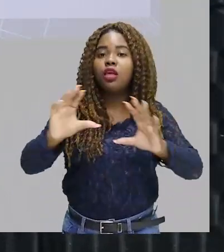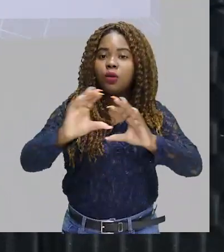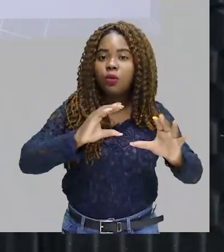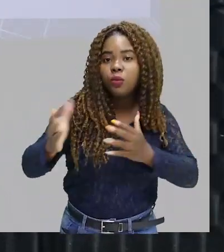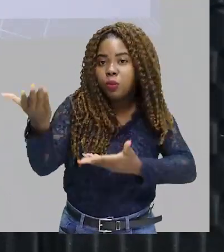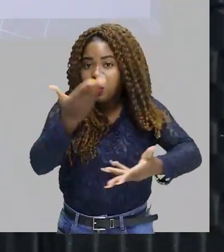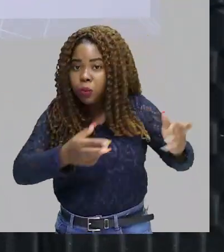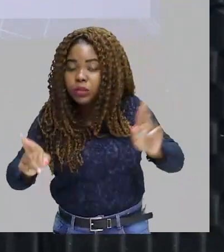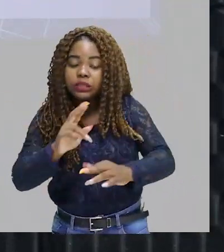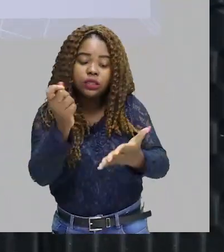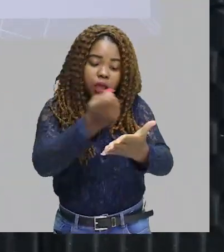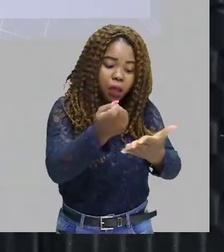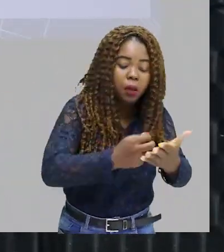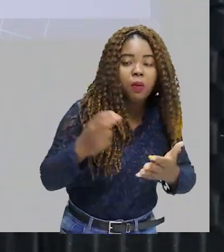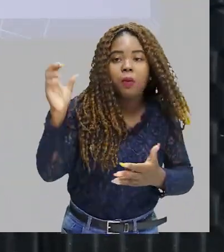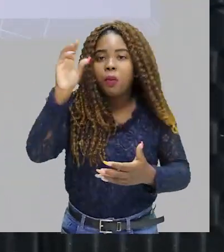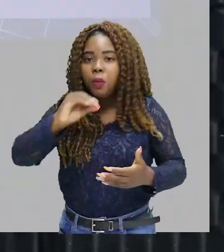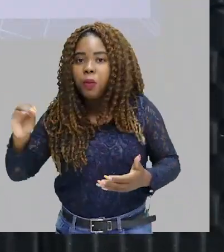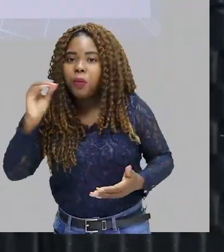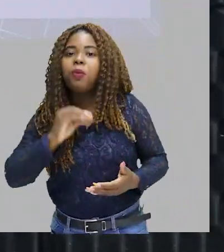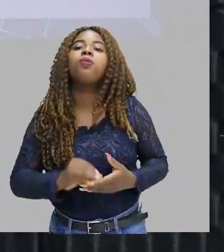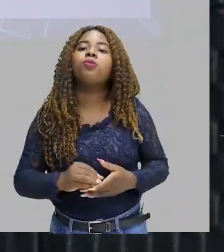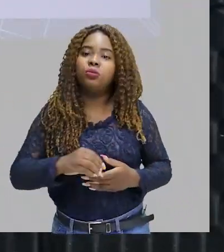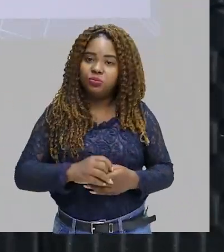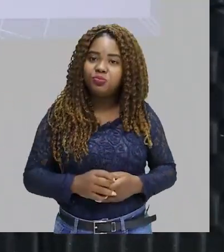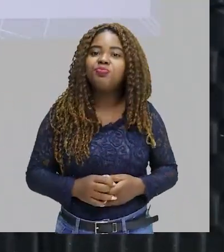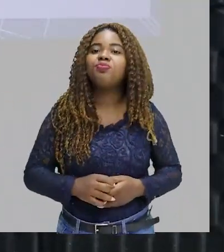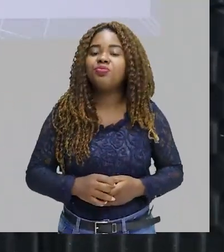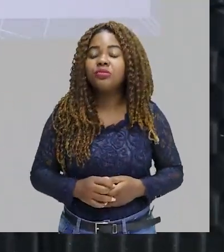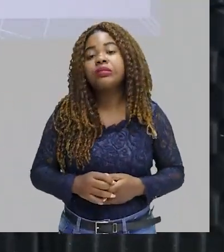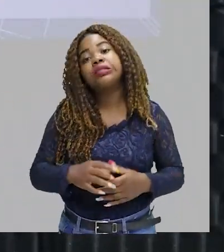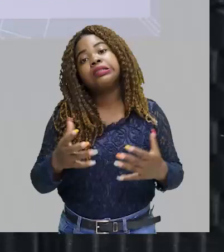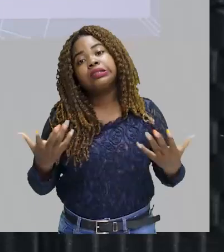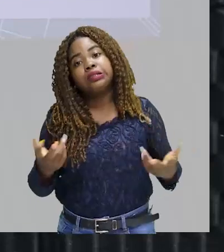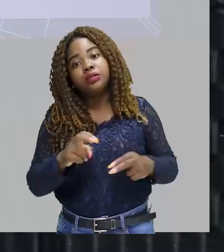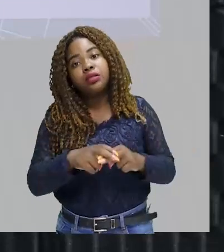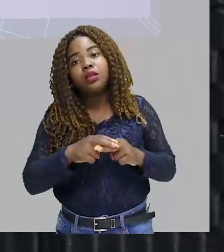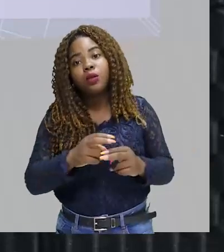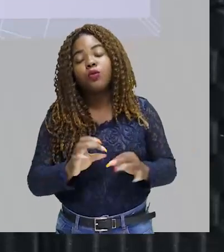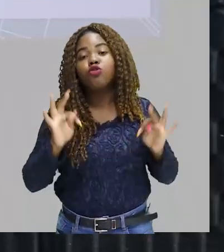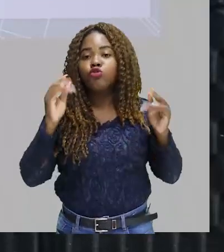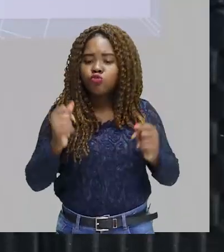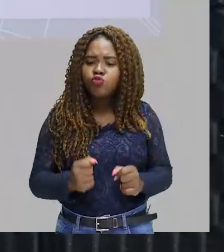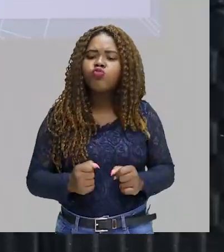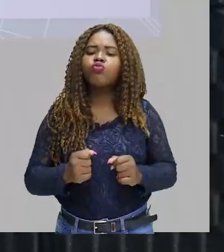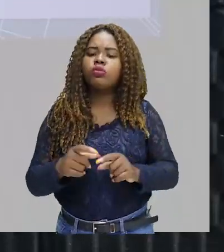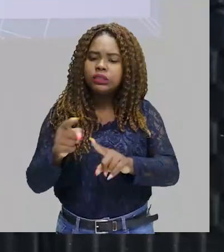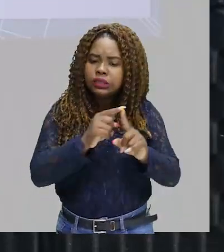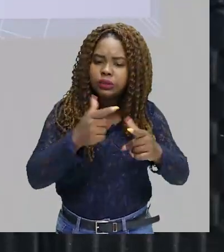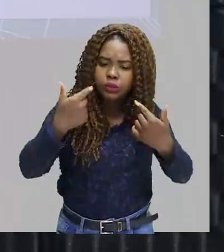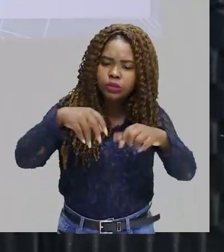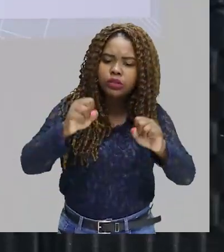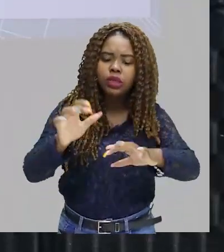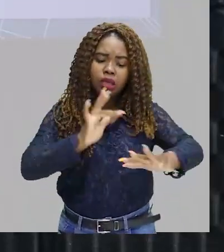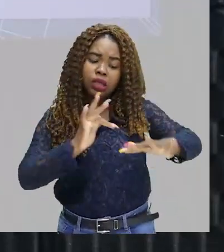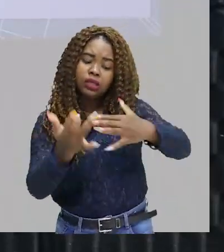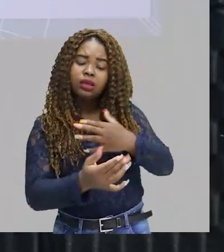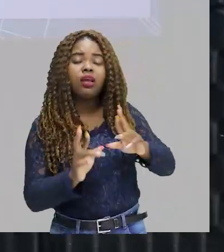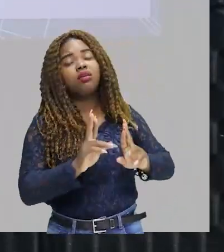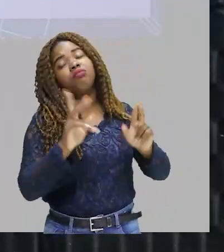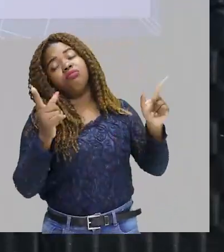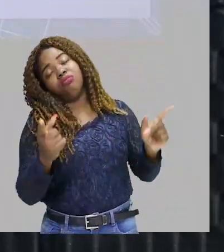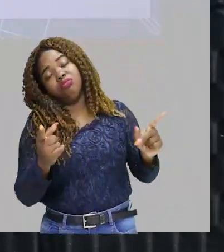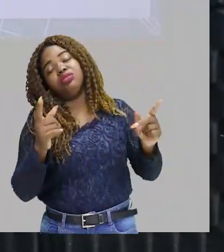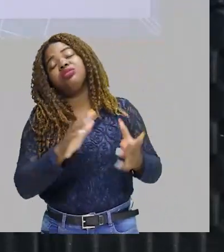seja ela escrita, seja ela oral, seja através de gestos, né? Então, toda essa linguagem das redes sociais, ela é bem diferente